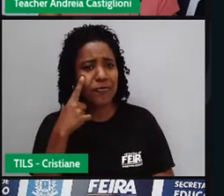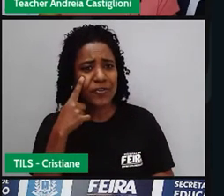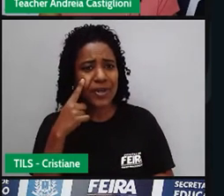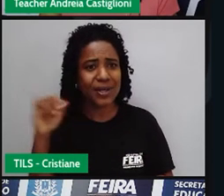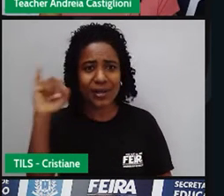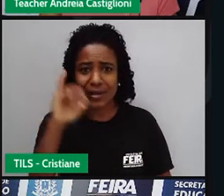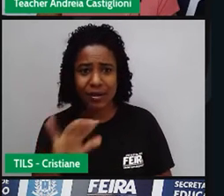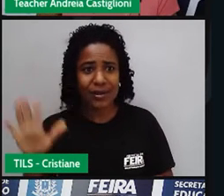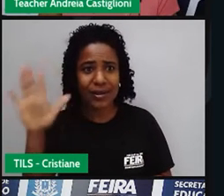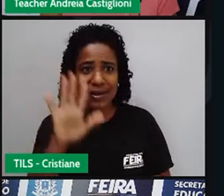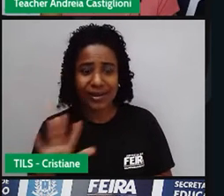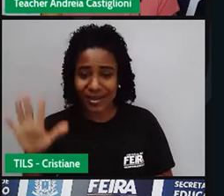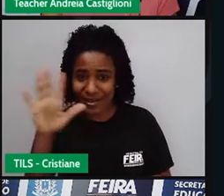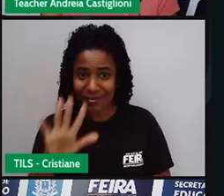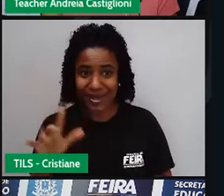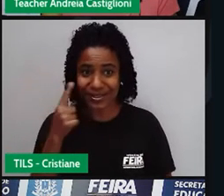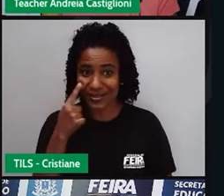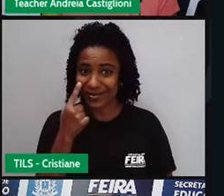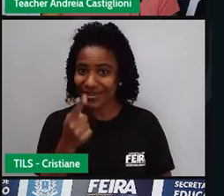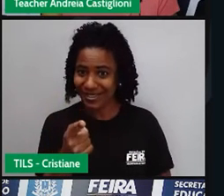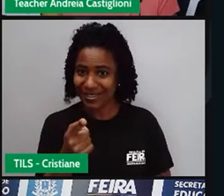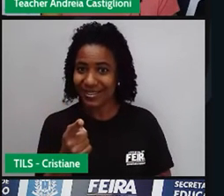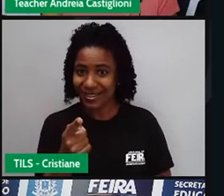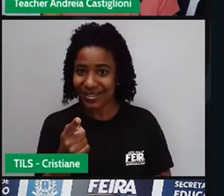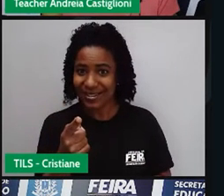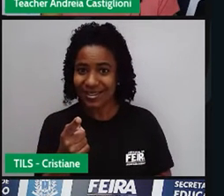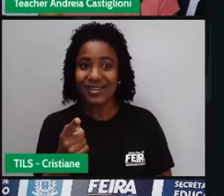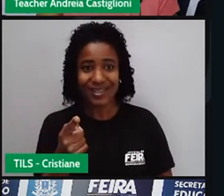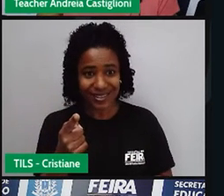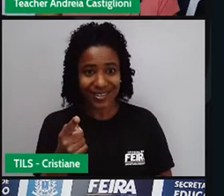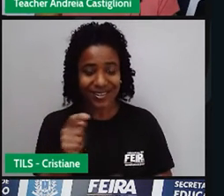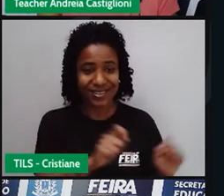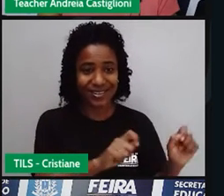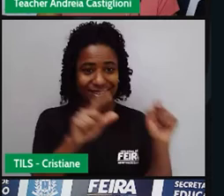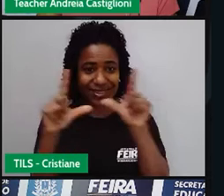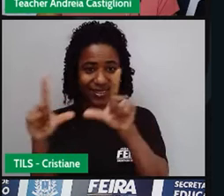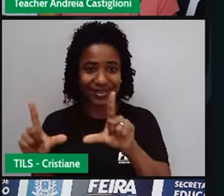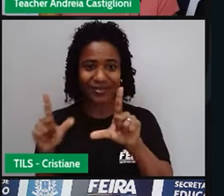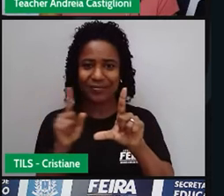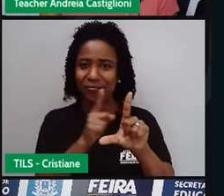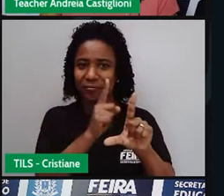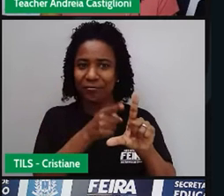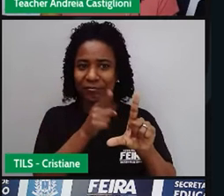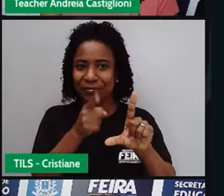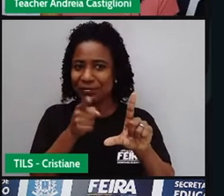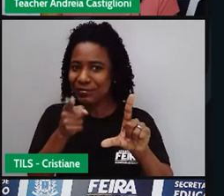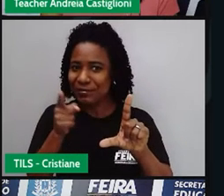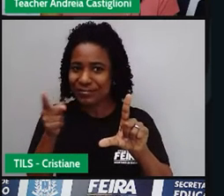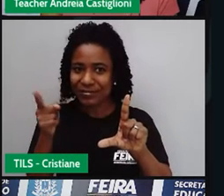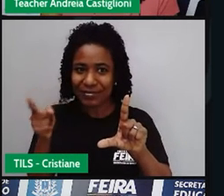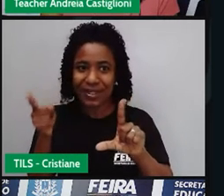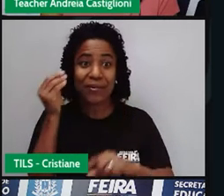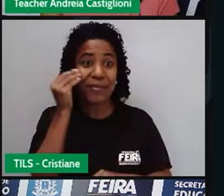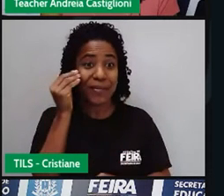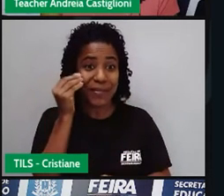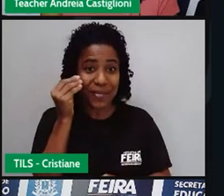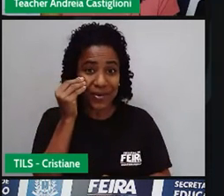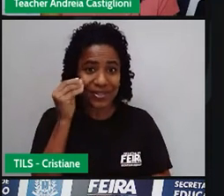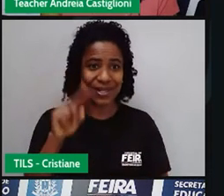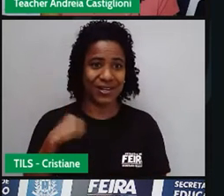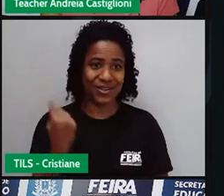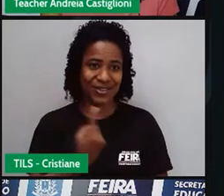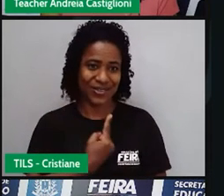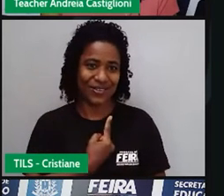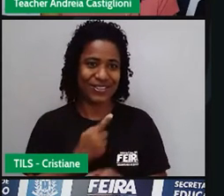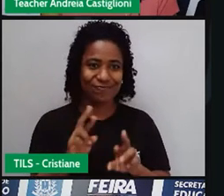e nós estamos no slide já nos dá a dica de que nós somos diferentes somos